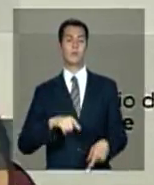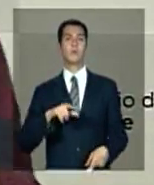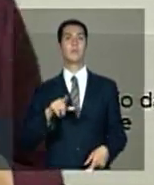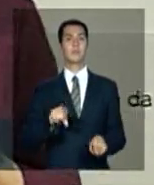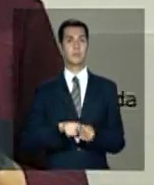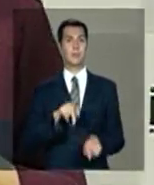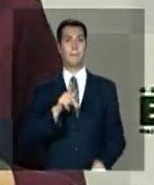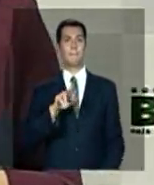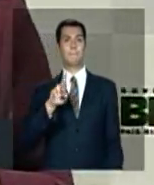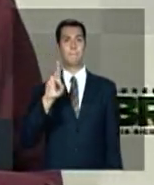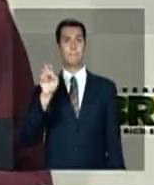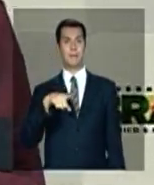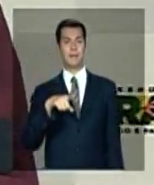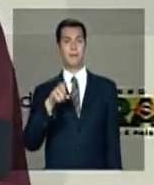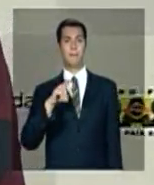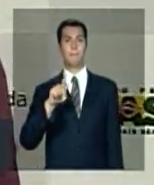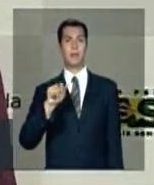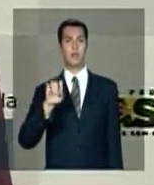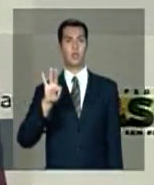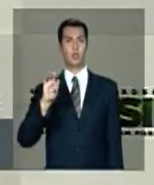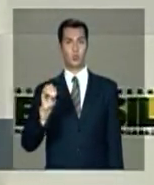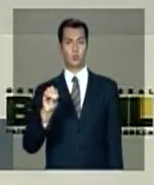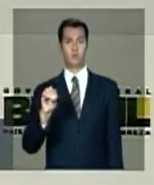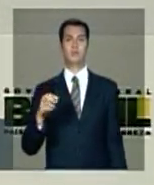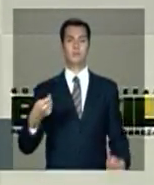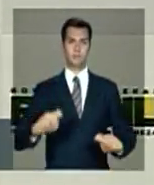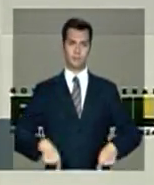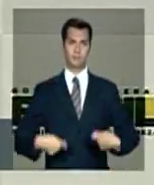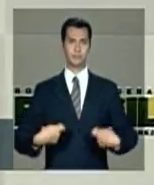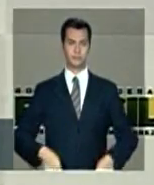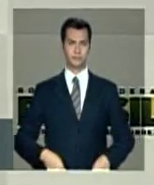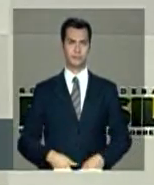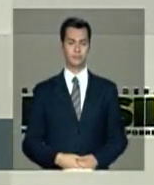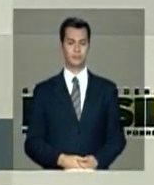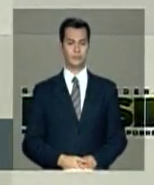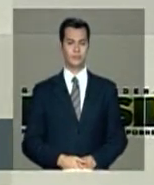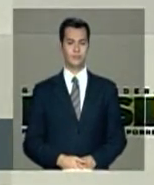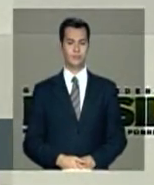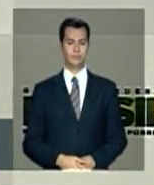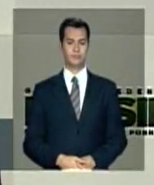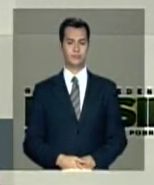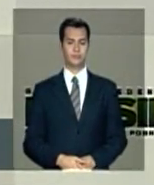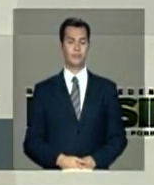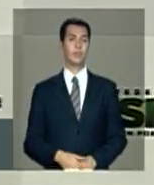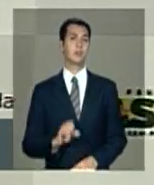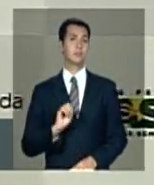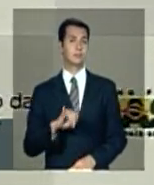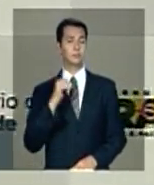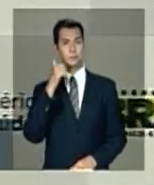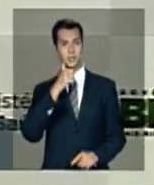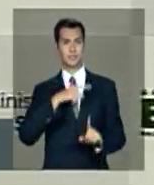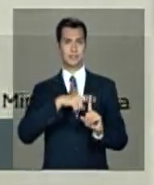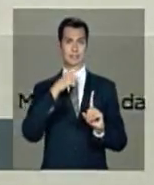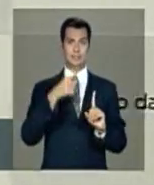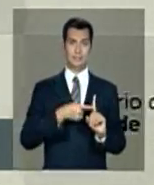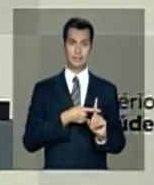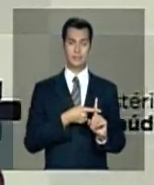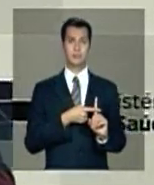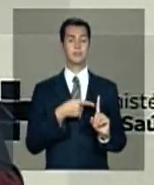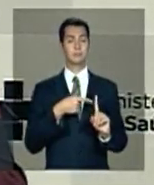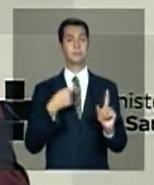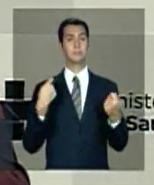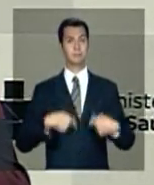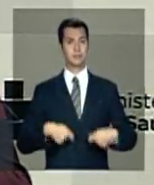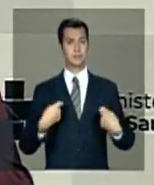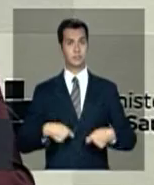é fundamental que se tenha quando se trata de gestante que a gente tenha é